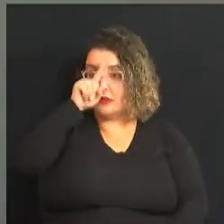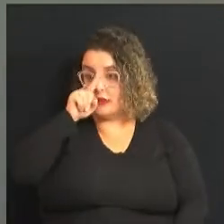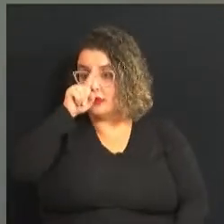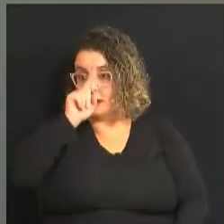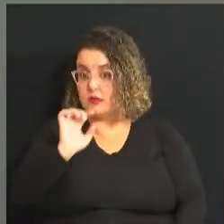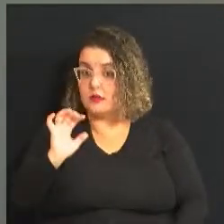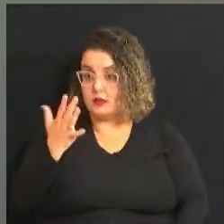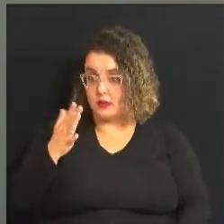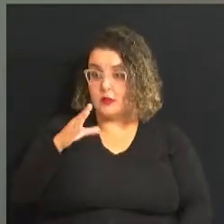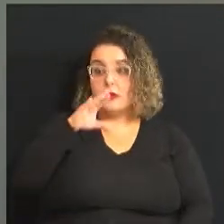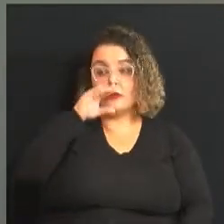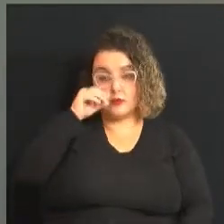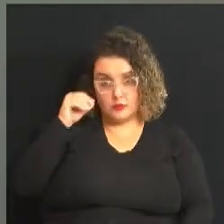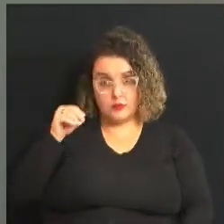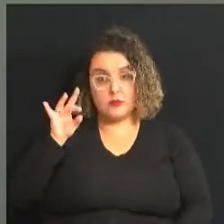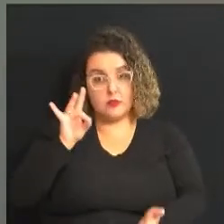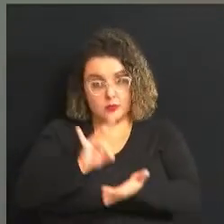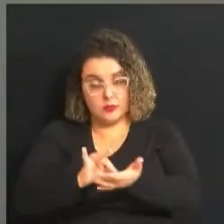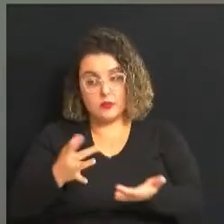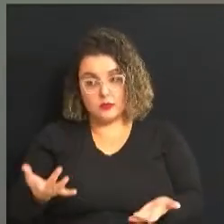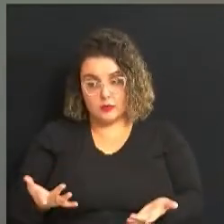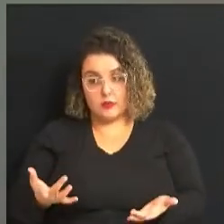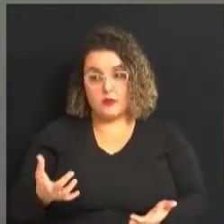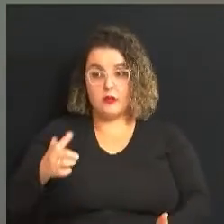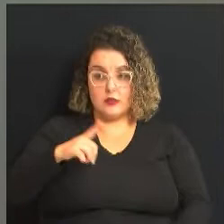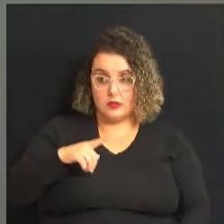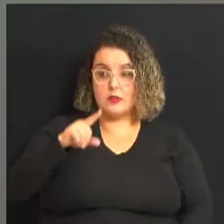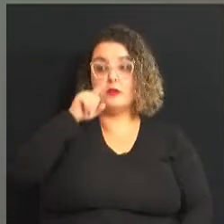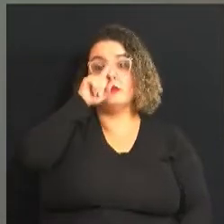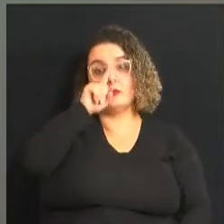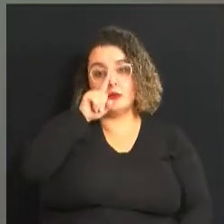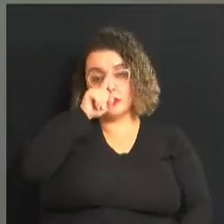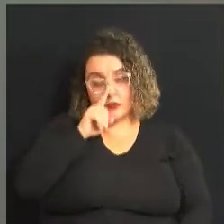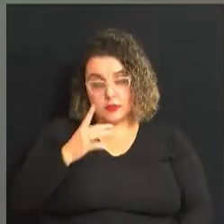em adolescentes mesmo. Tem mais riscos